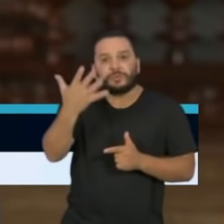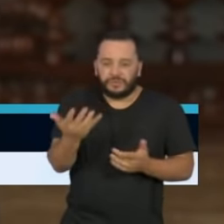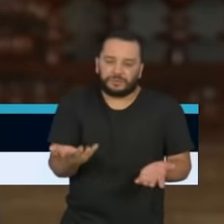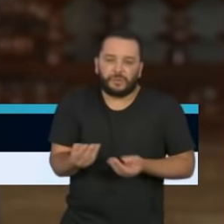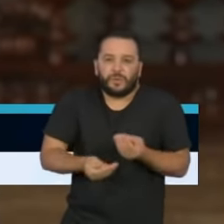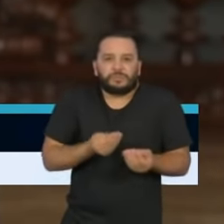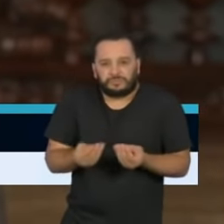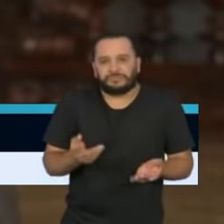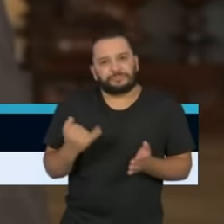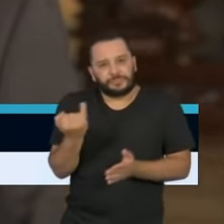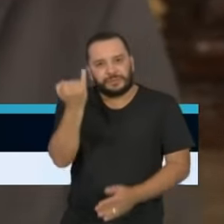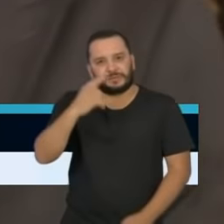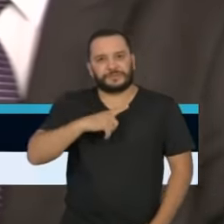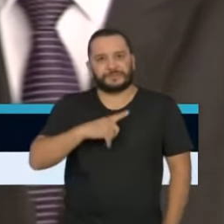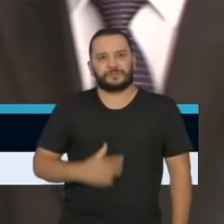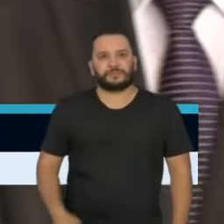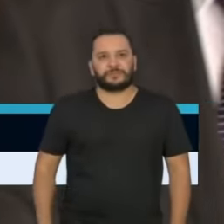significativo.